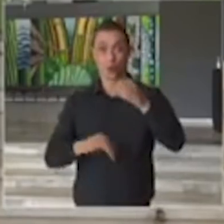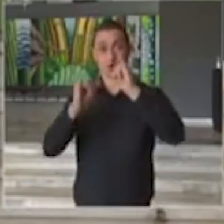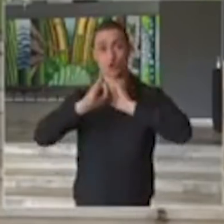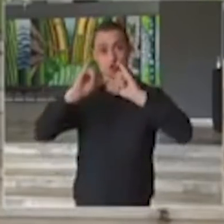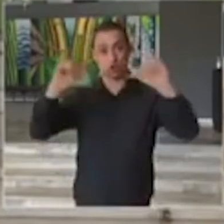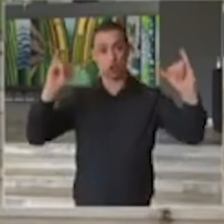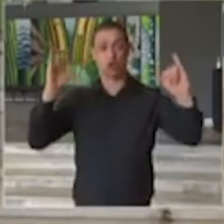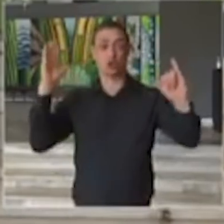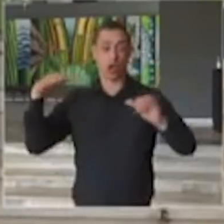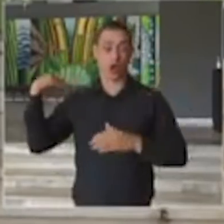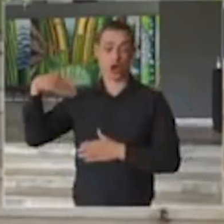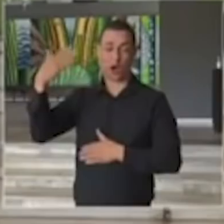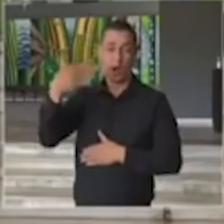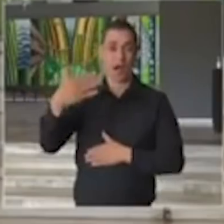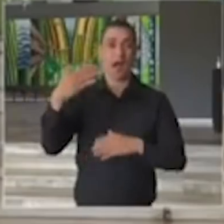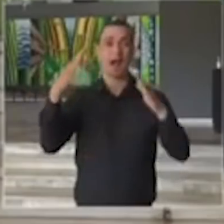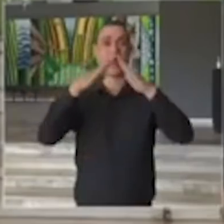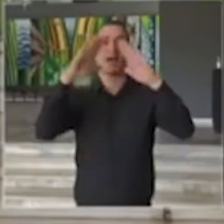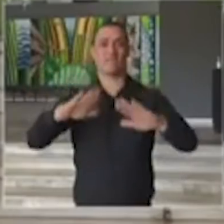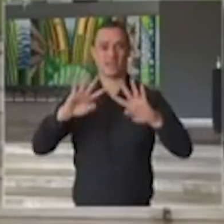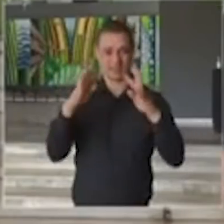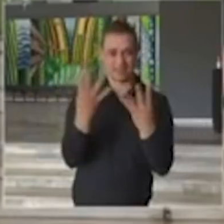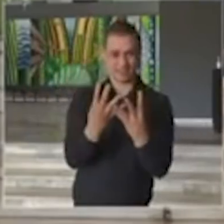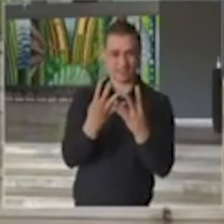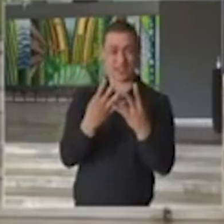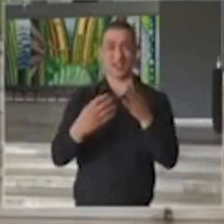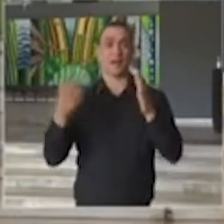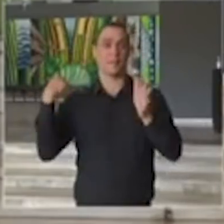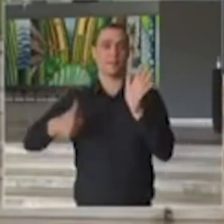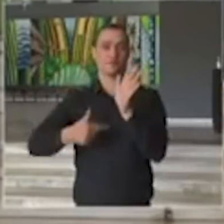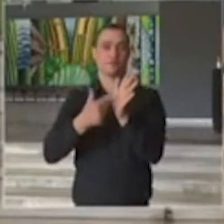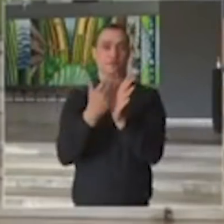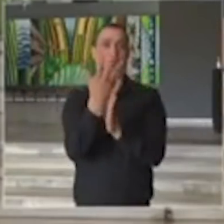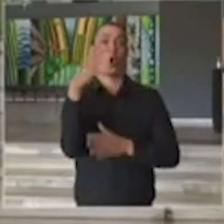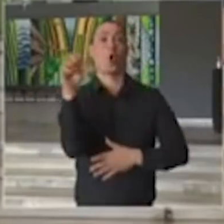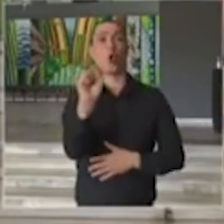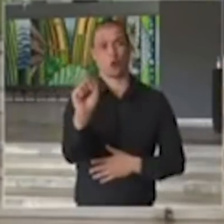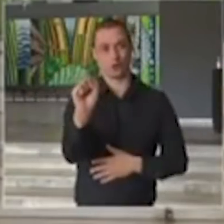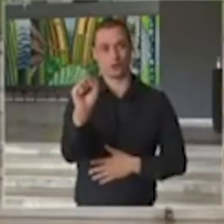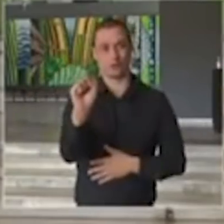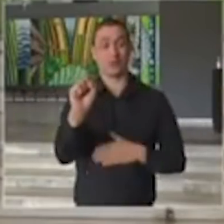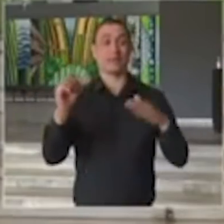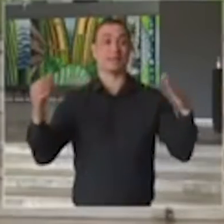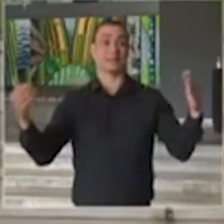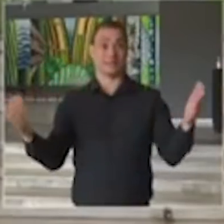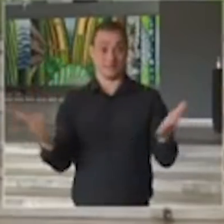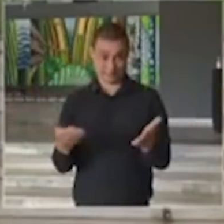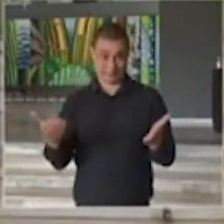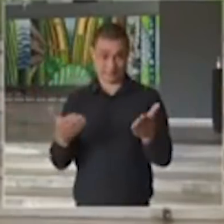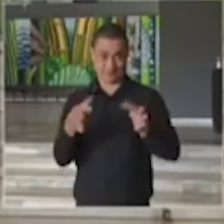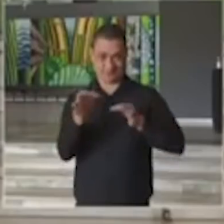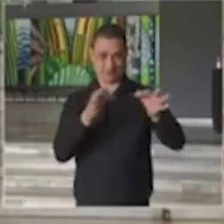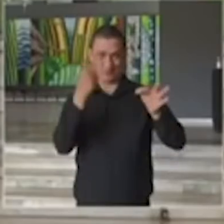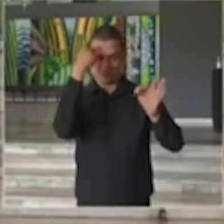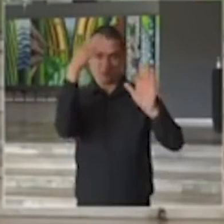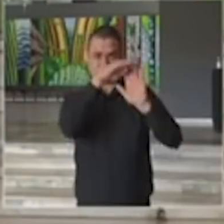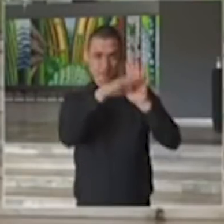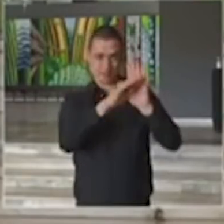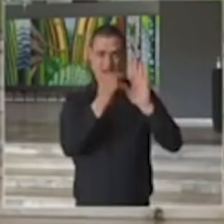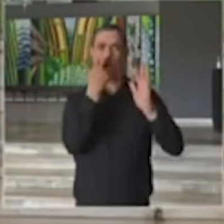vamos anunciar a oitava quarentena aqui no estado de são paulo essa atualização do plano são paulo